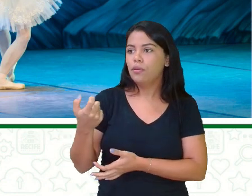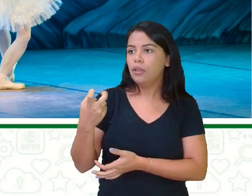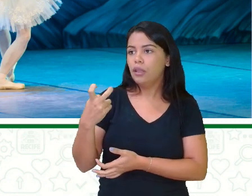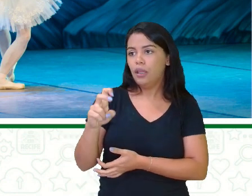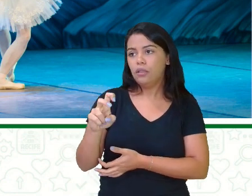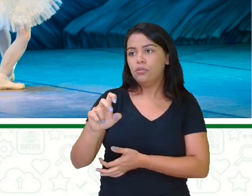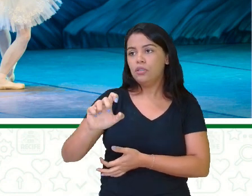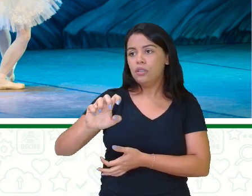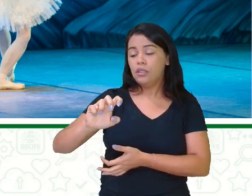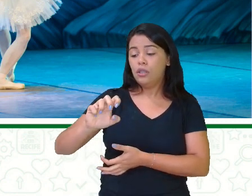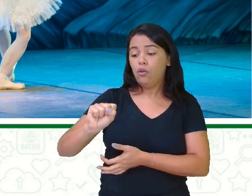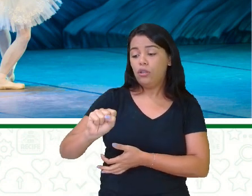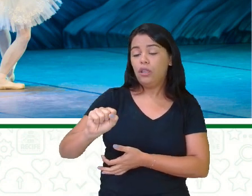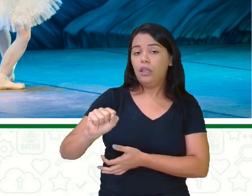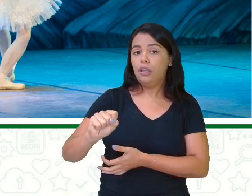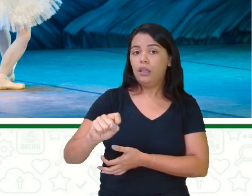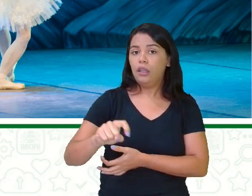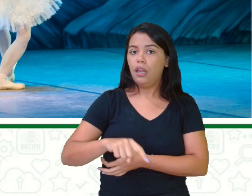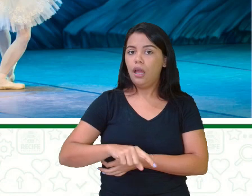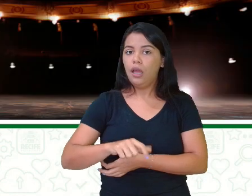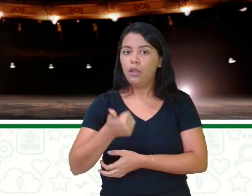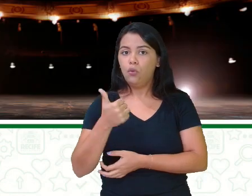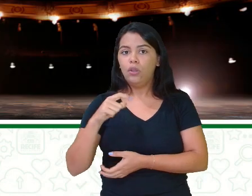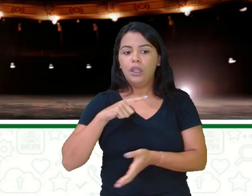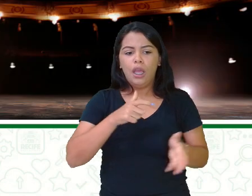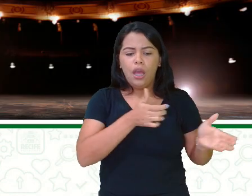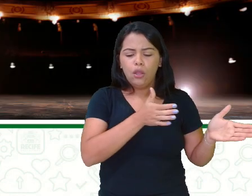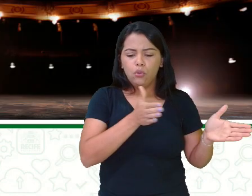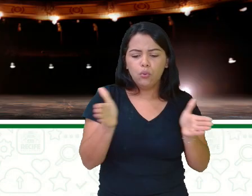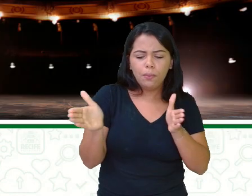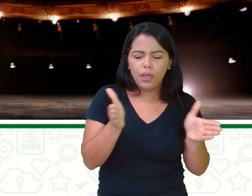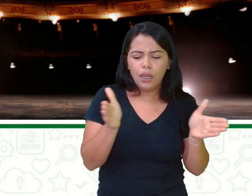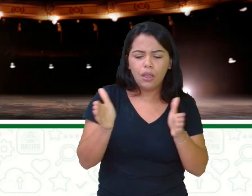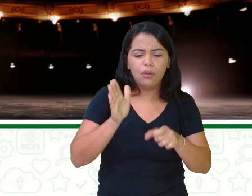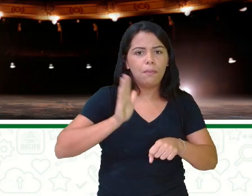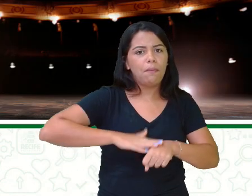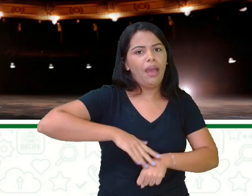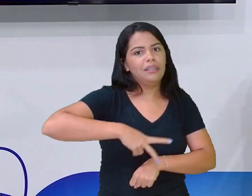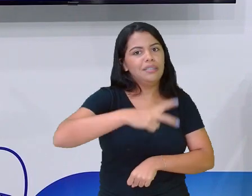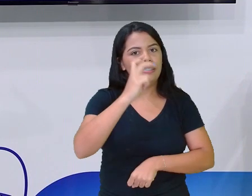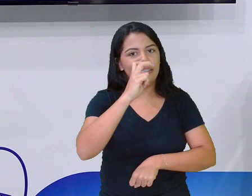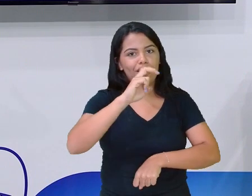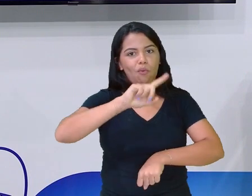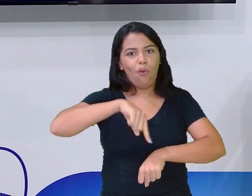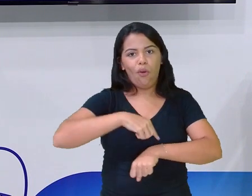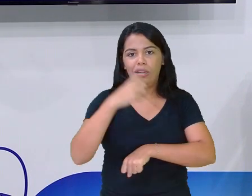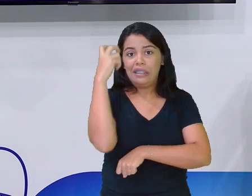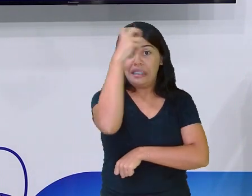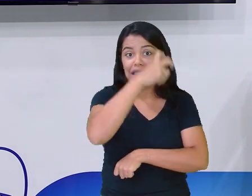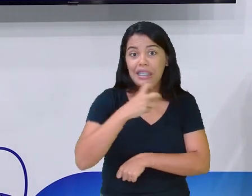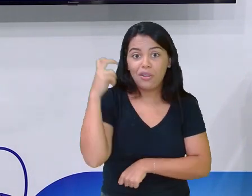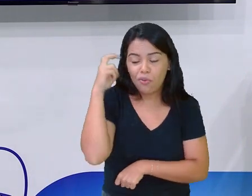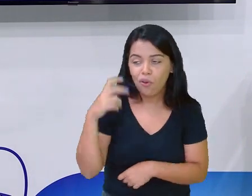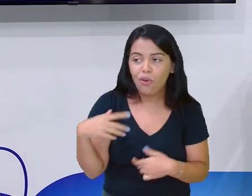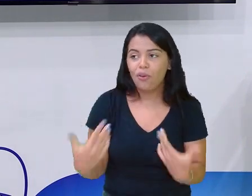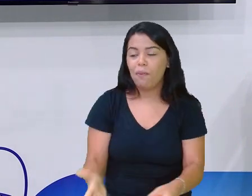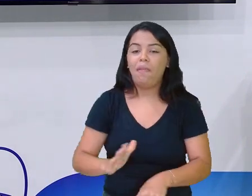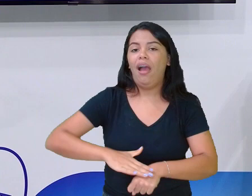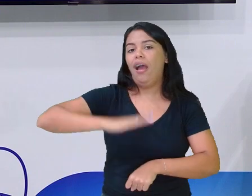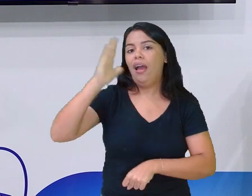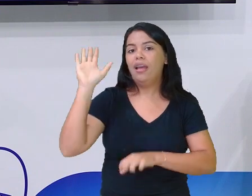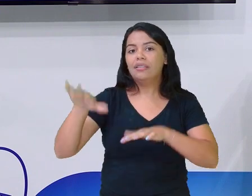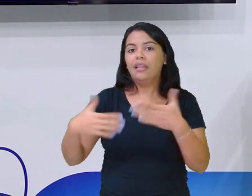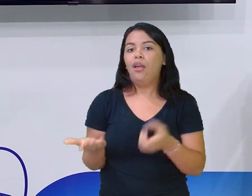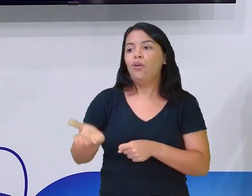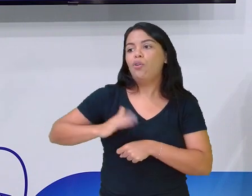durava mais de 5 horas, gente. E nesse momento, o espetáculo